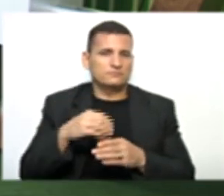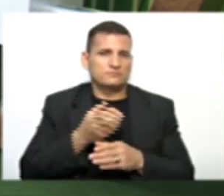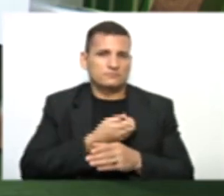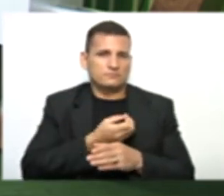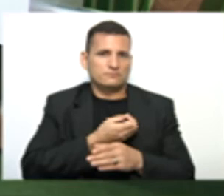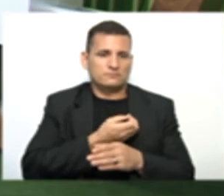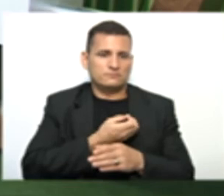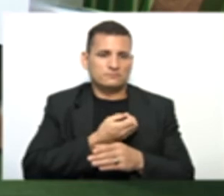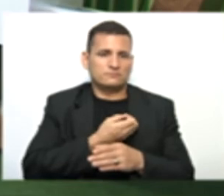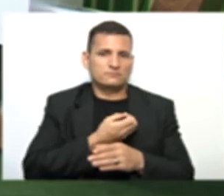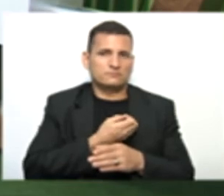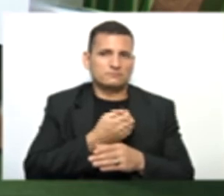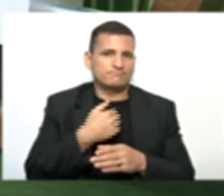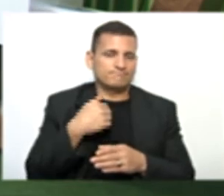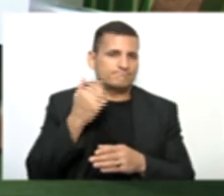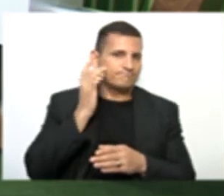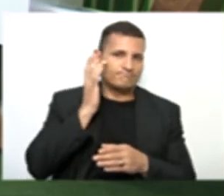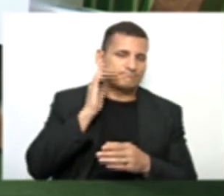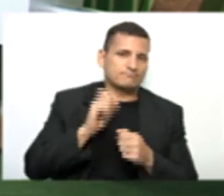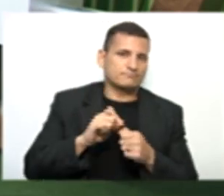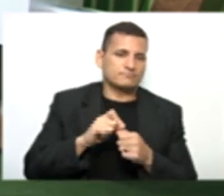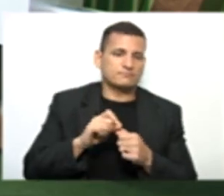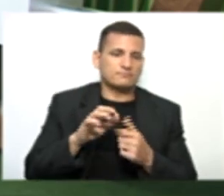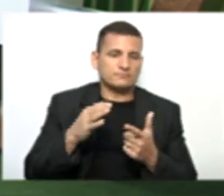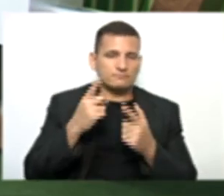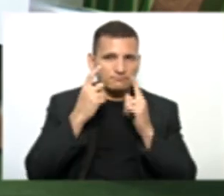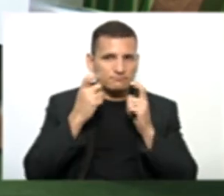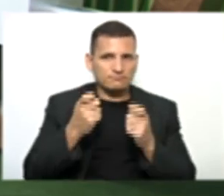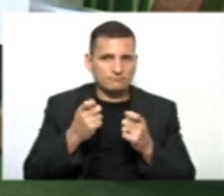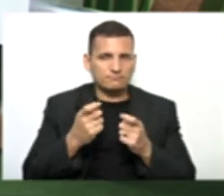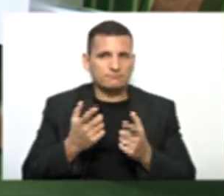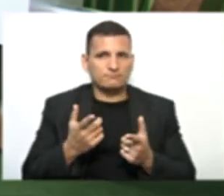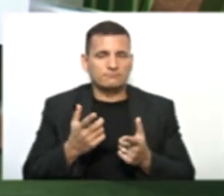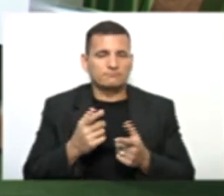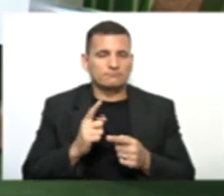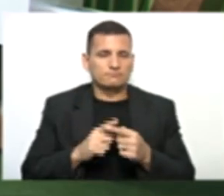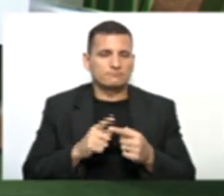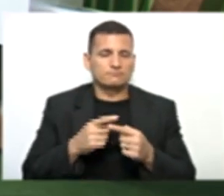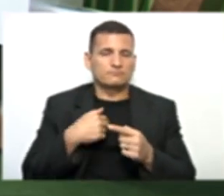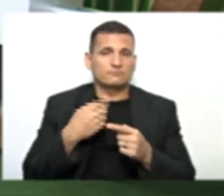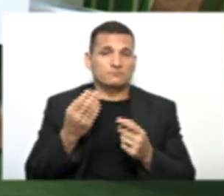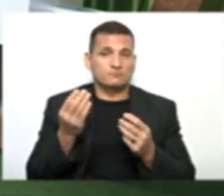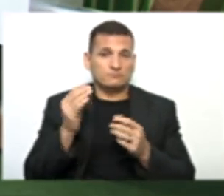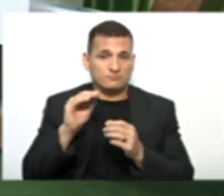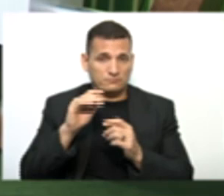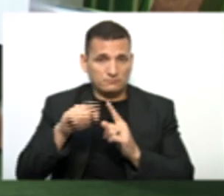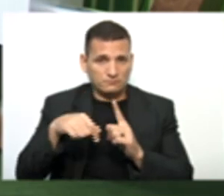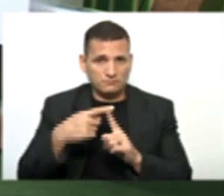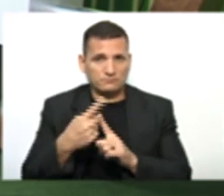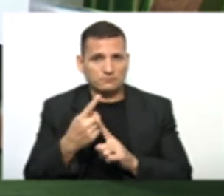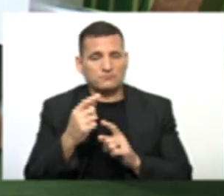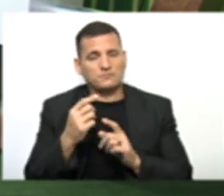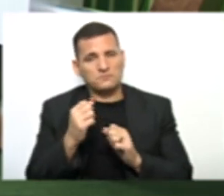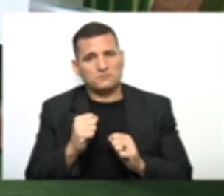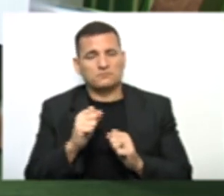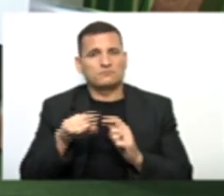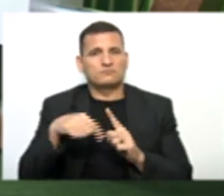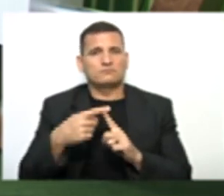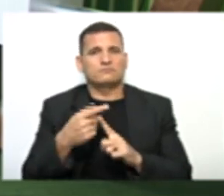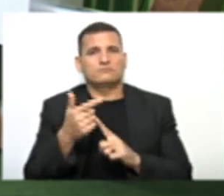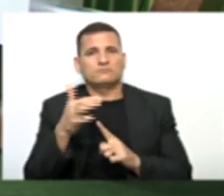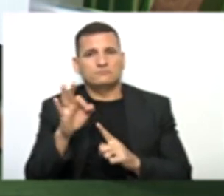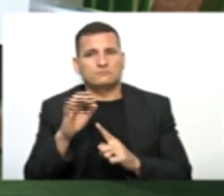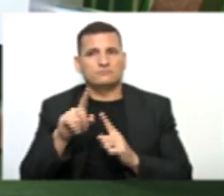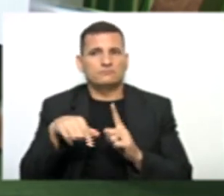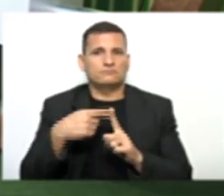numeração, e eu meio que não soube fazer. Mas é interessante exatamente isso, porque eu coloquei mais 1, mas pode ser mais 10, mais 20, mais